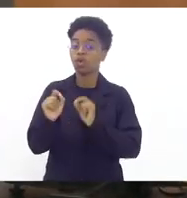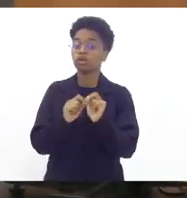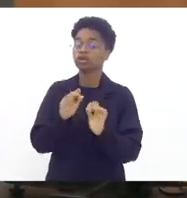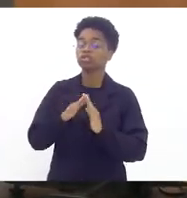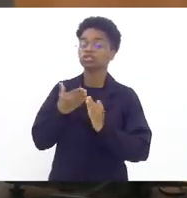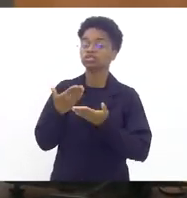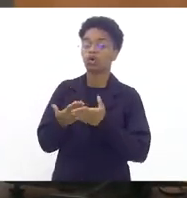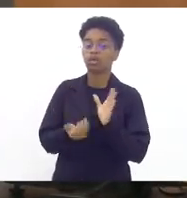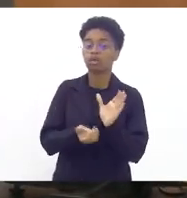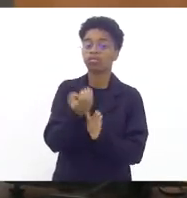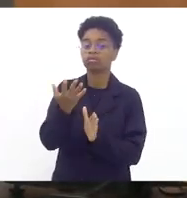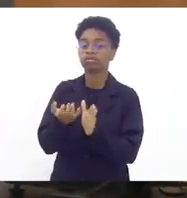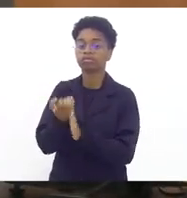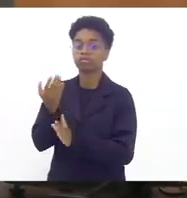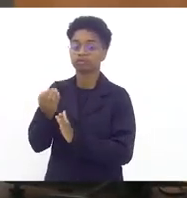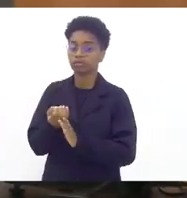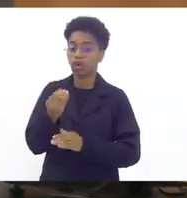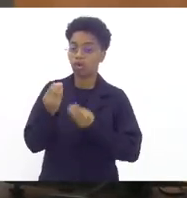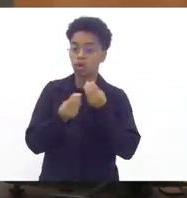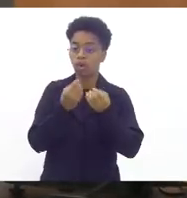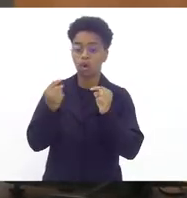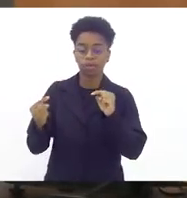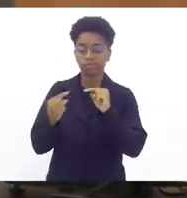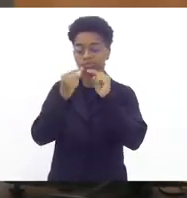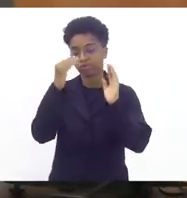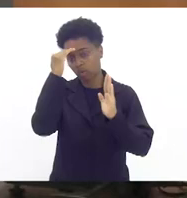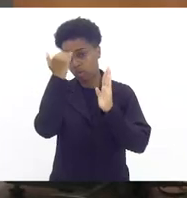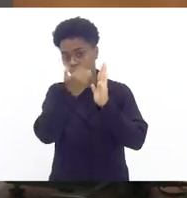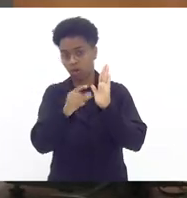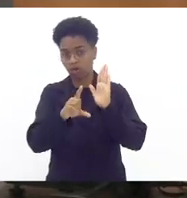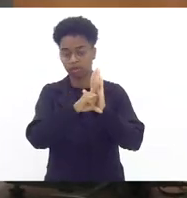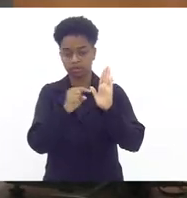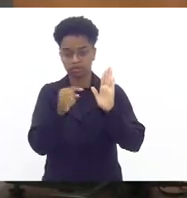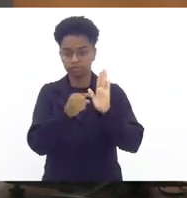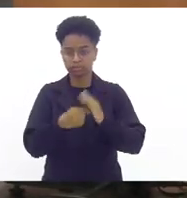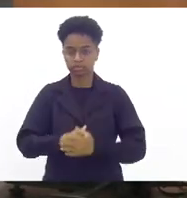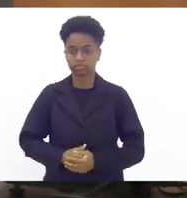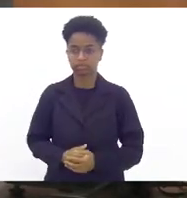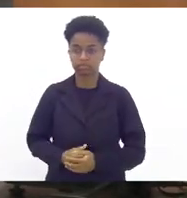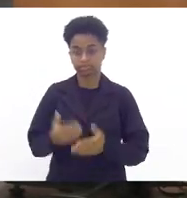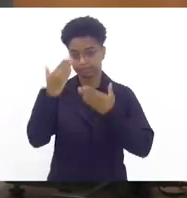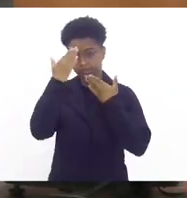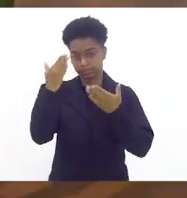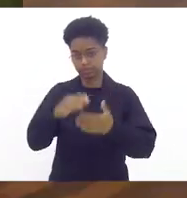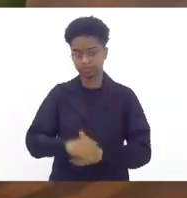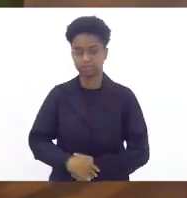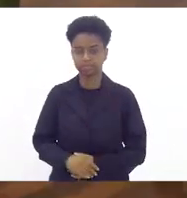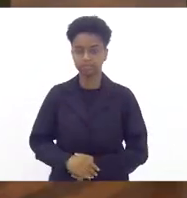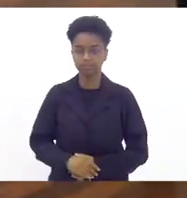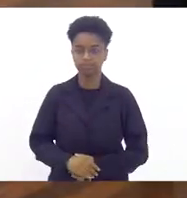produzem de cumprimento com relação a essas leis? Obrigada.